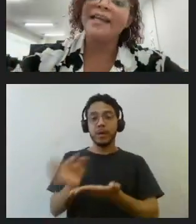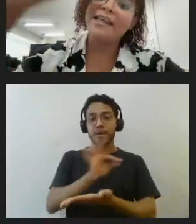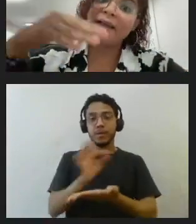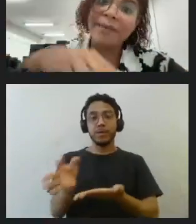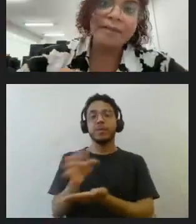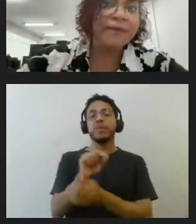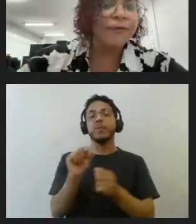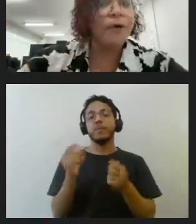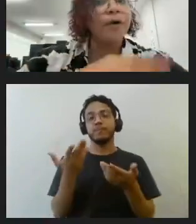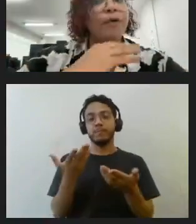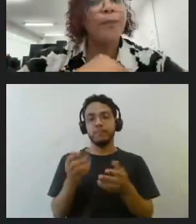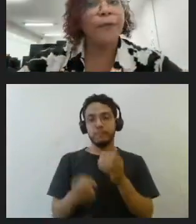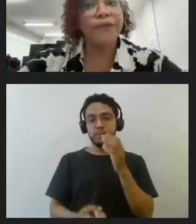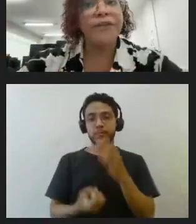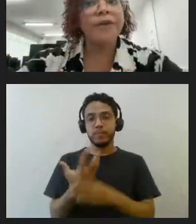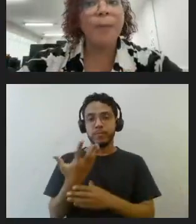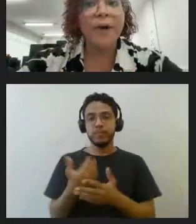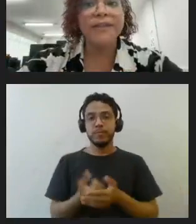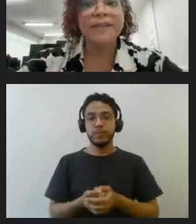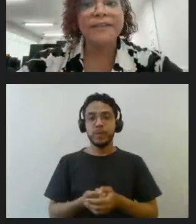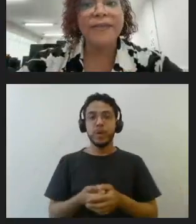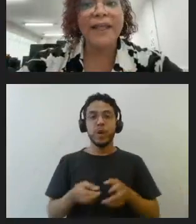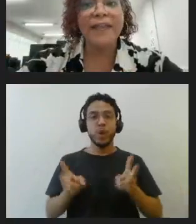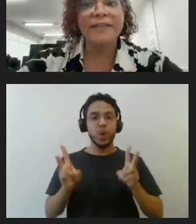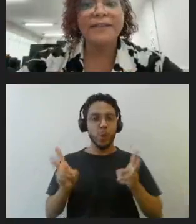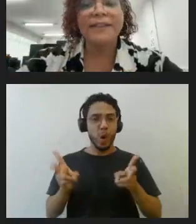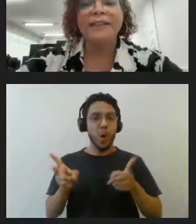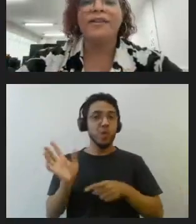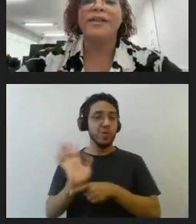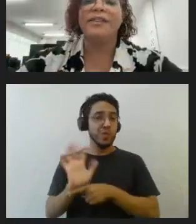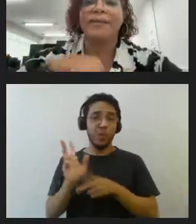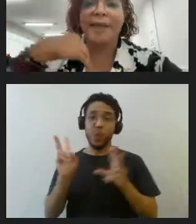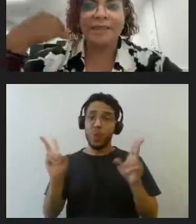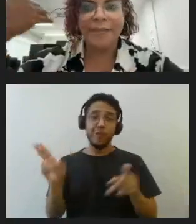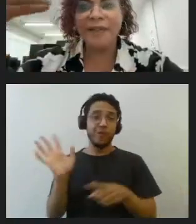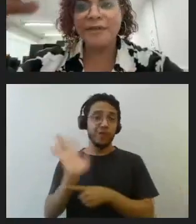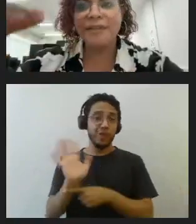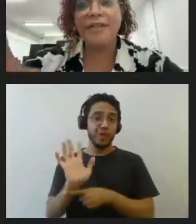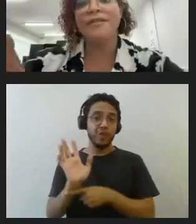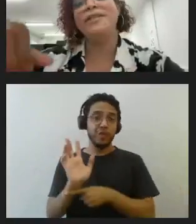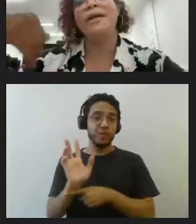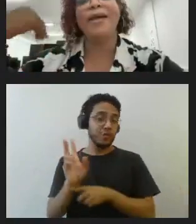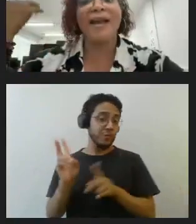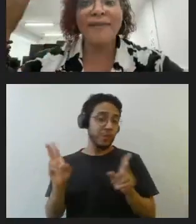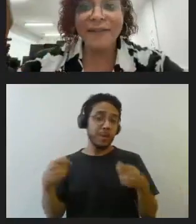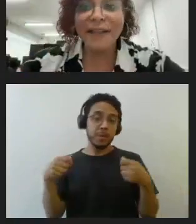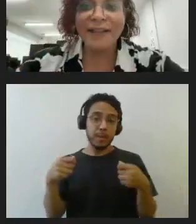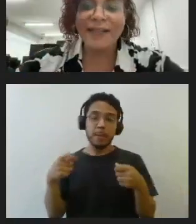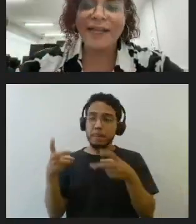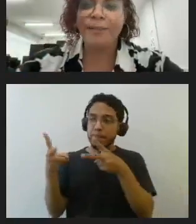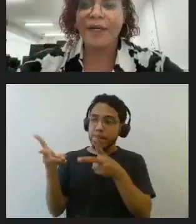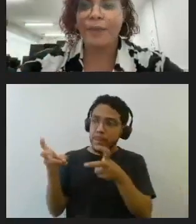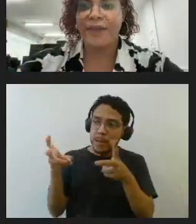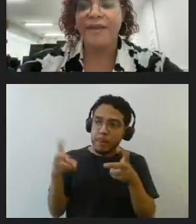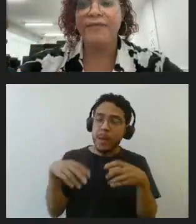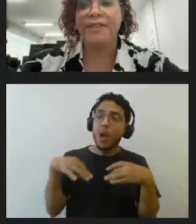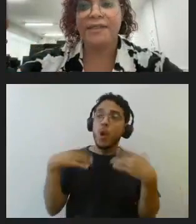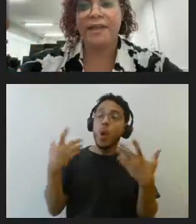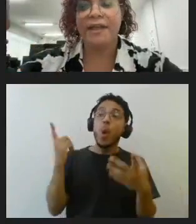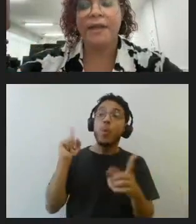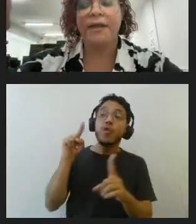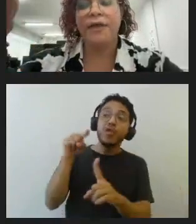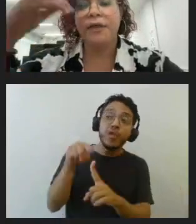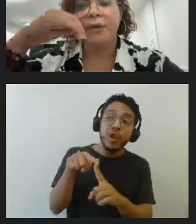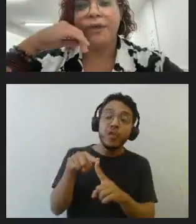aula. E da mesma forma, para o vídeo não pode ser diferente. Então, a gente percebendo os estilos e também a finalidade para o que